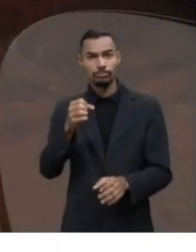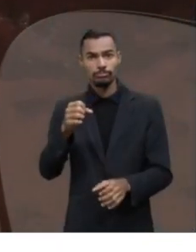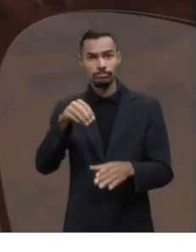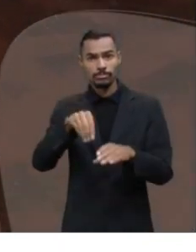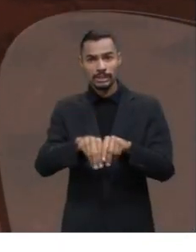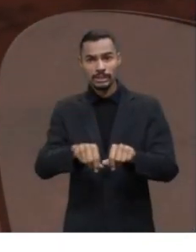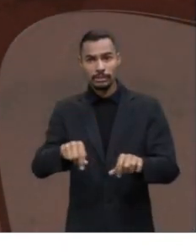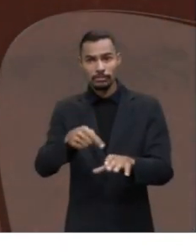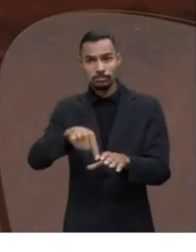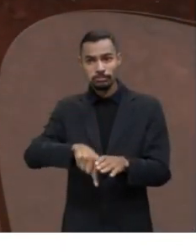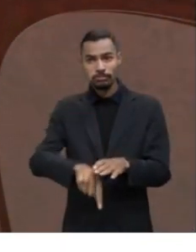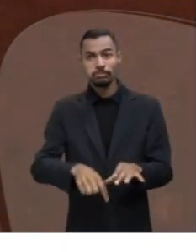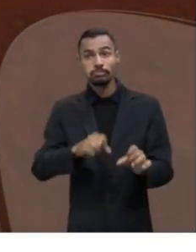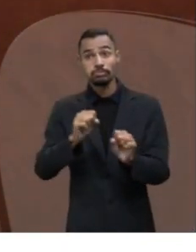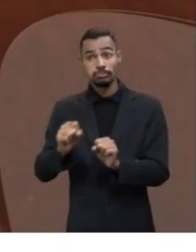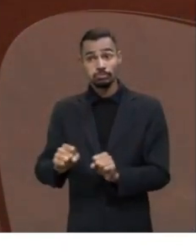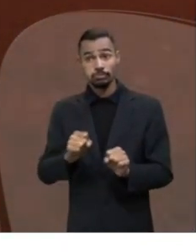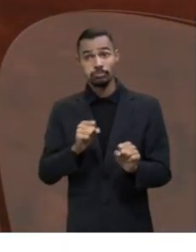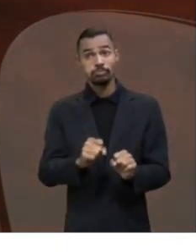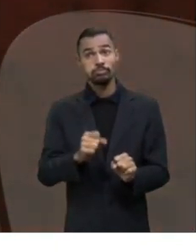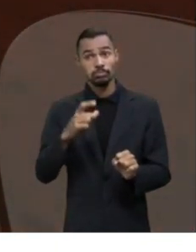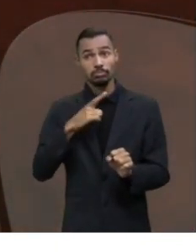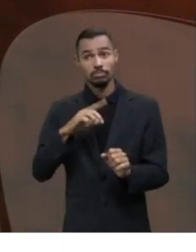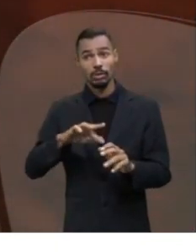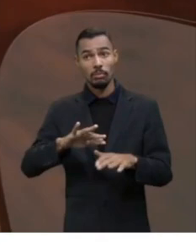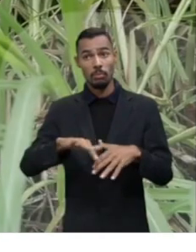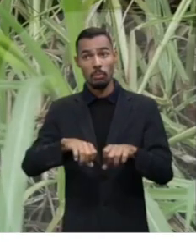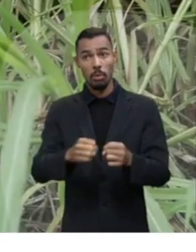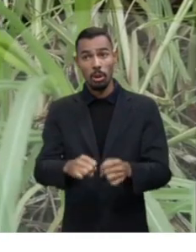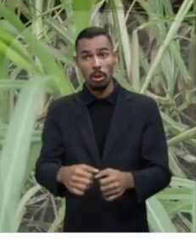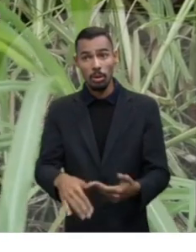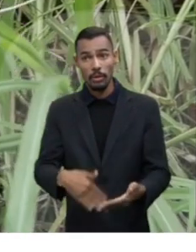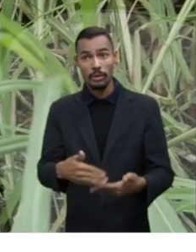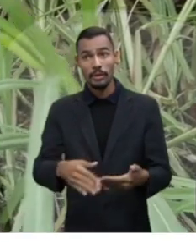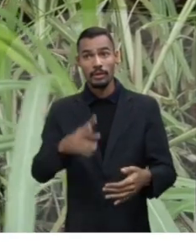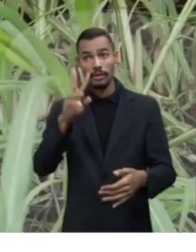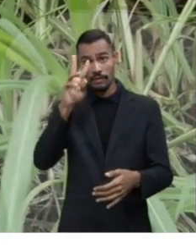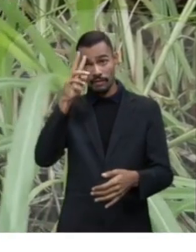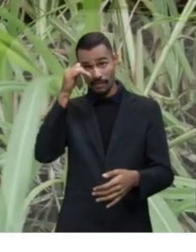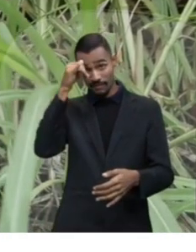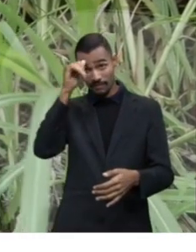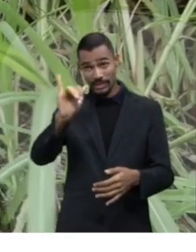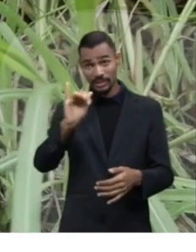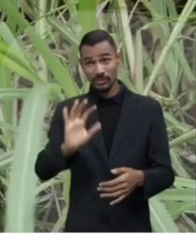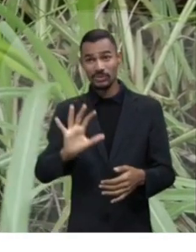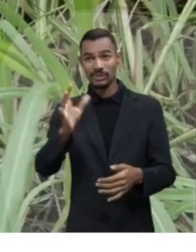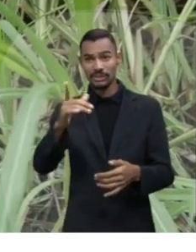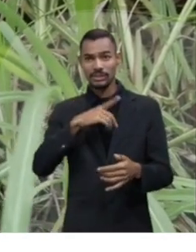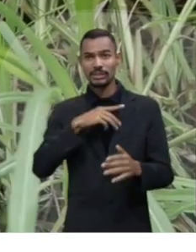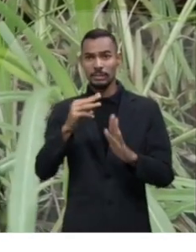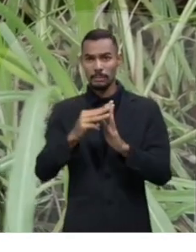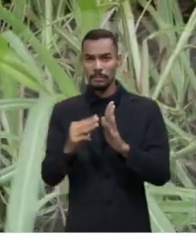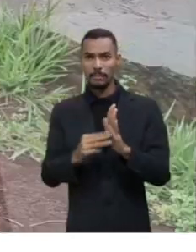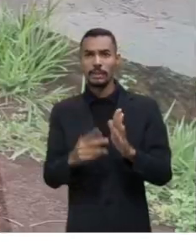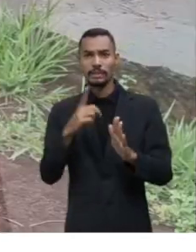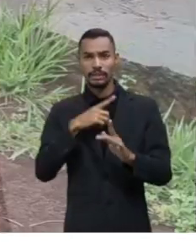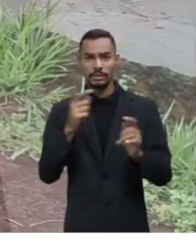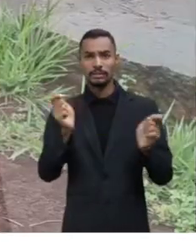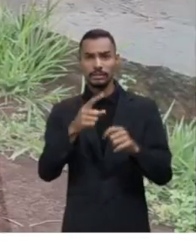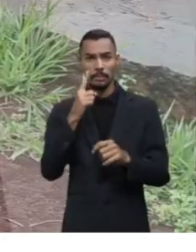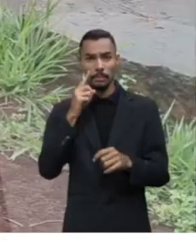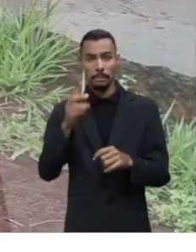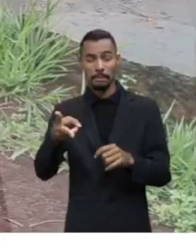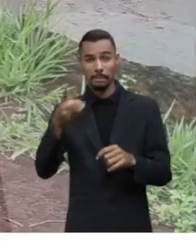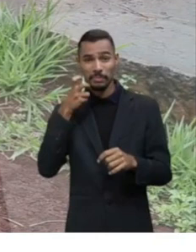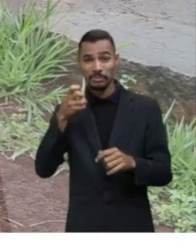edificação para o solo, tudo pode acabar indo direto para o chão. Para evitar que isso aconteça, existem alguns métodos capazes de